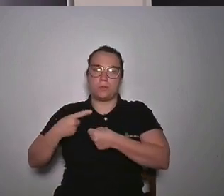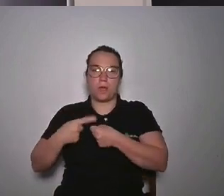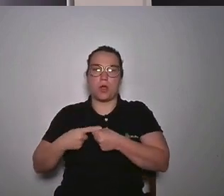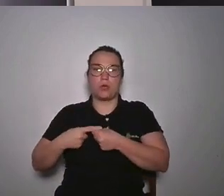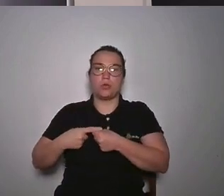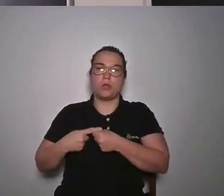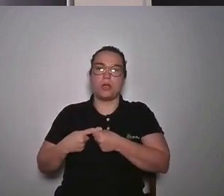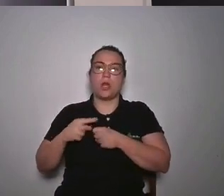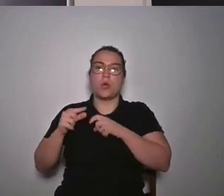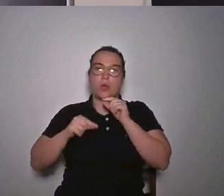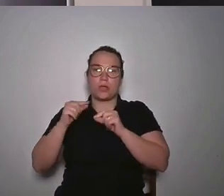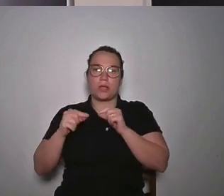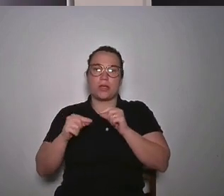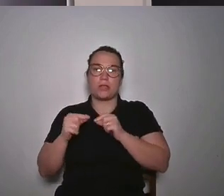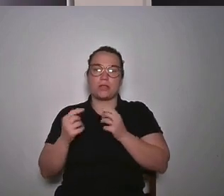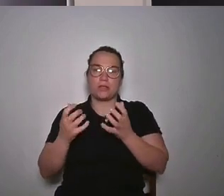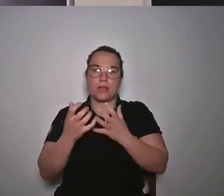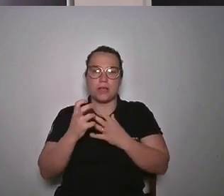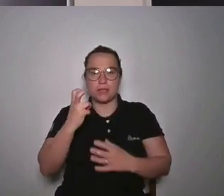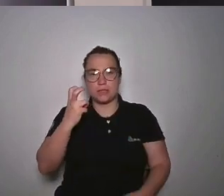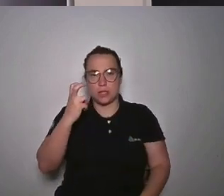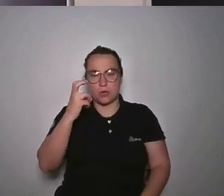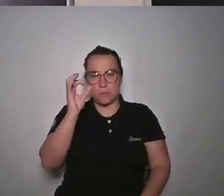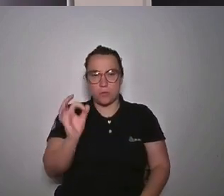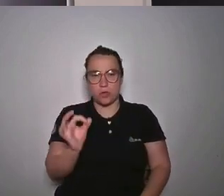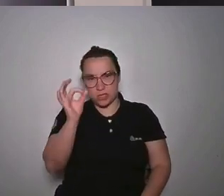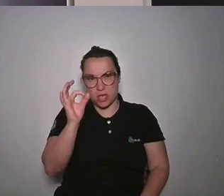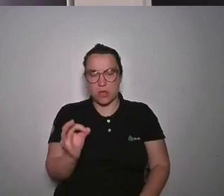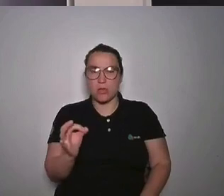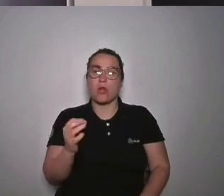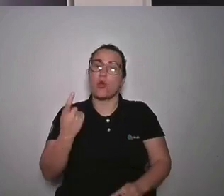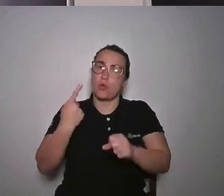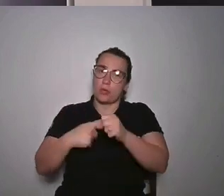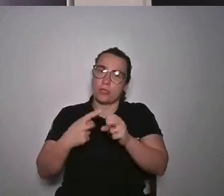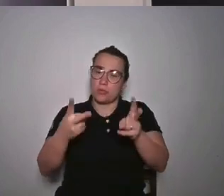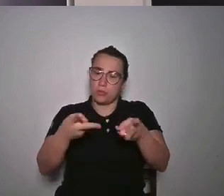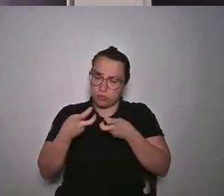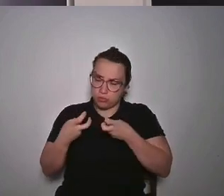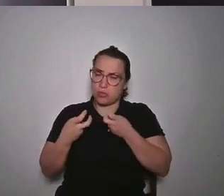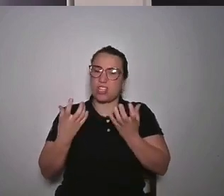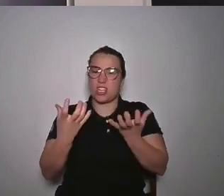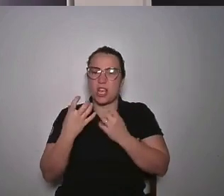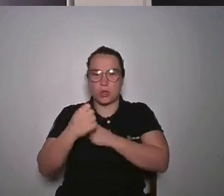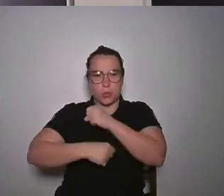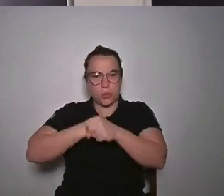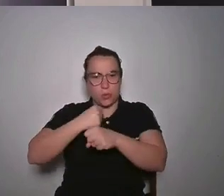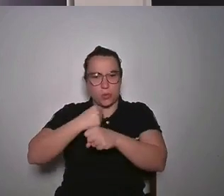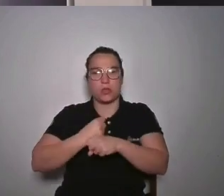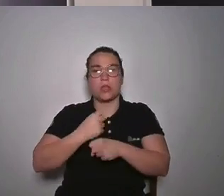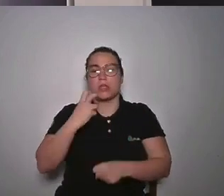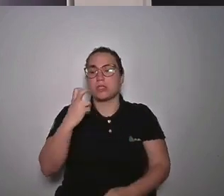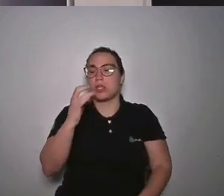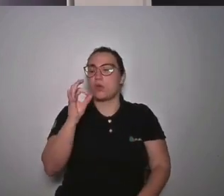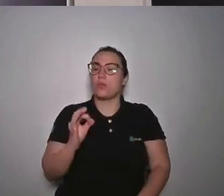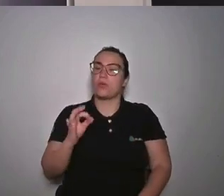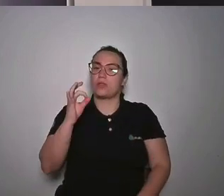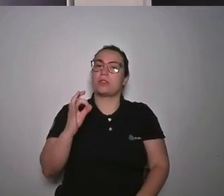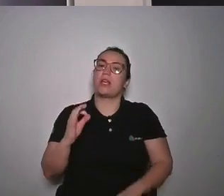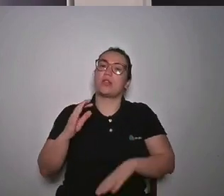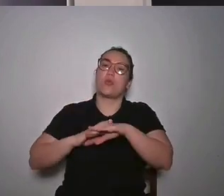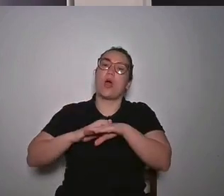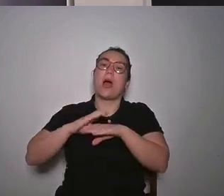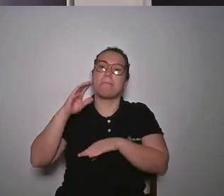município, nós estimamos em 5%. O município quer arrecadar o ano que vem 5% a mais devido